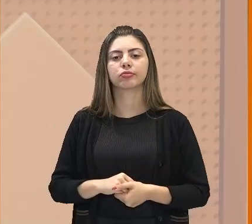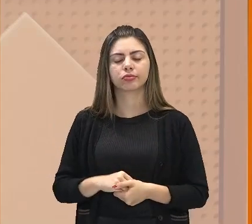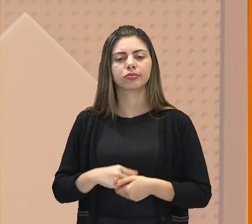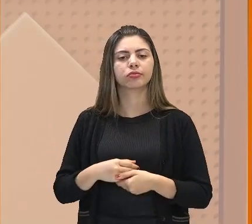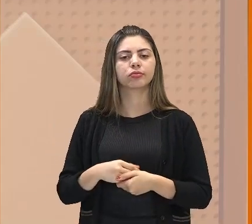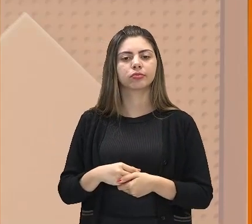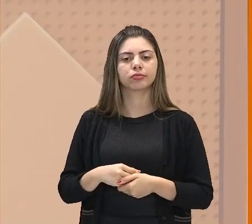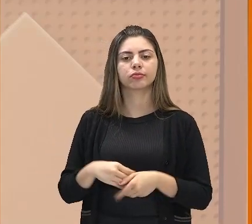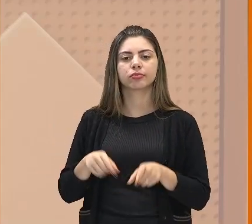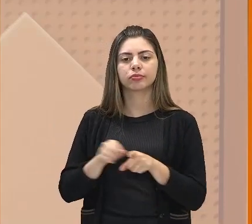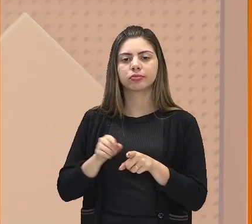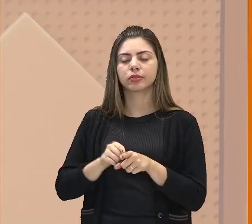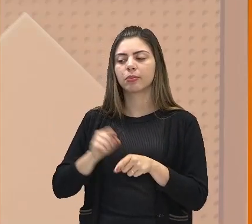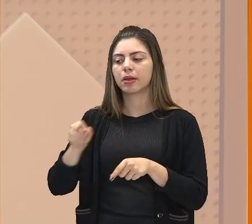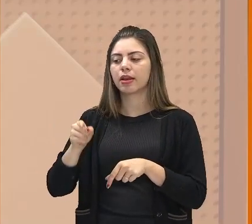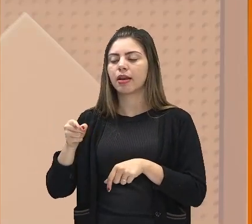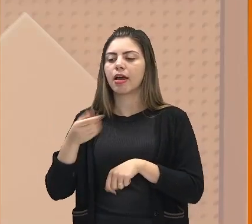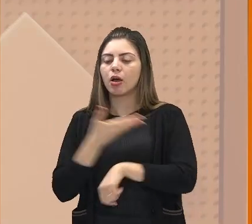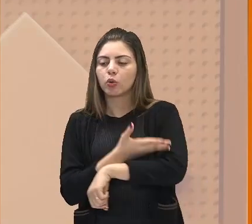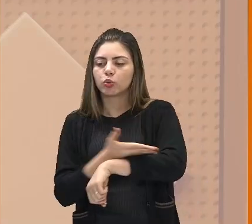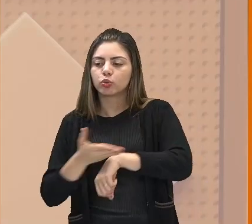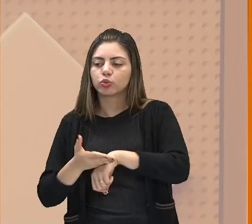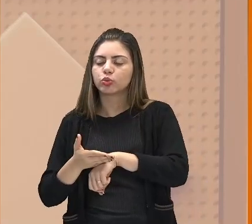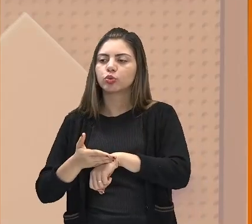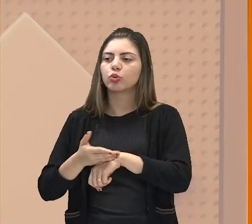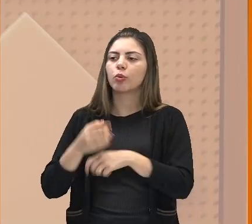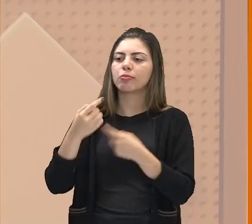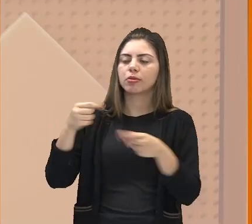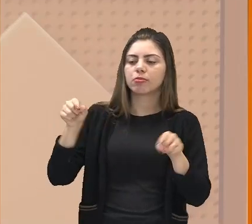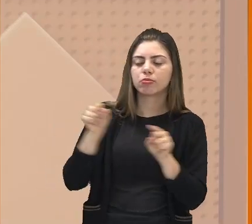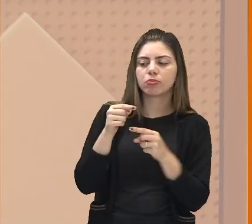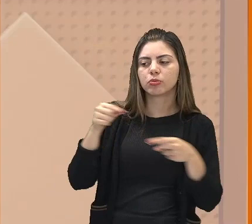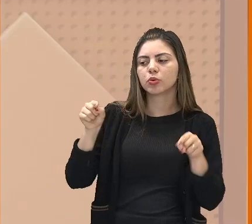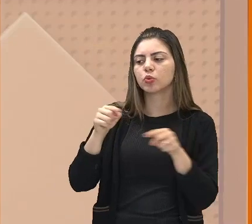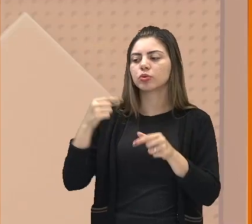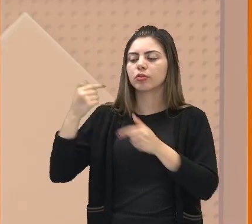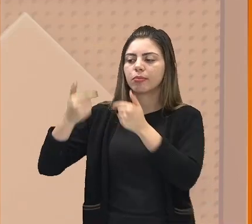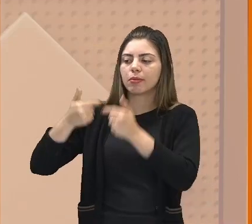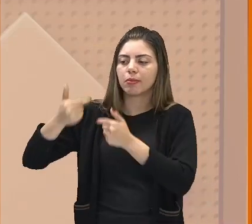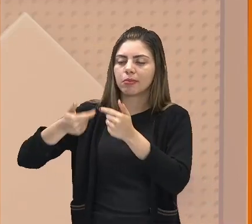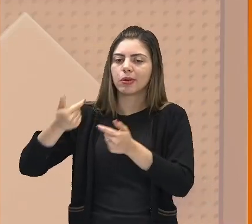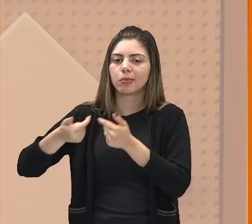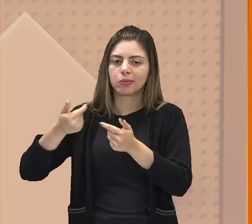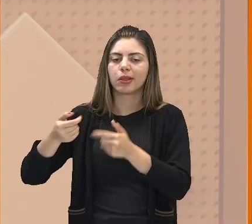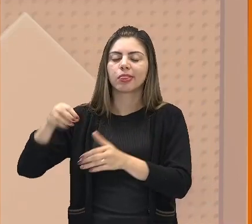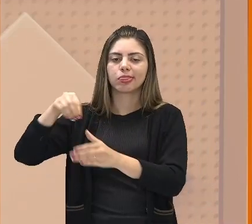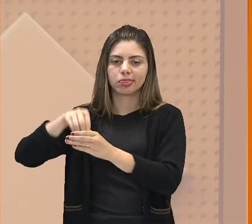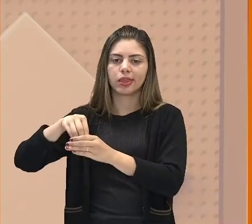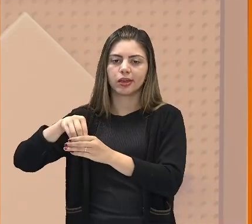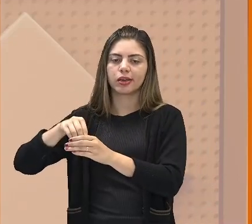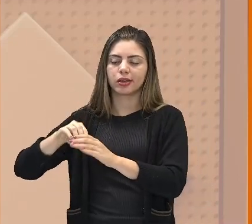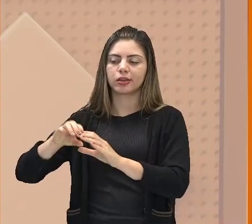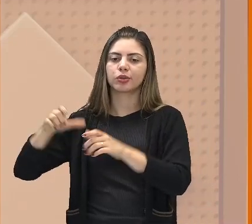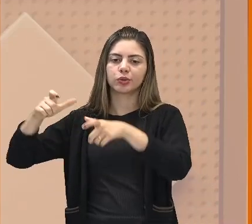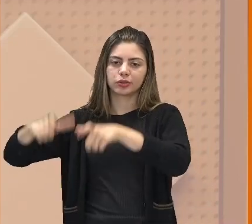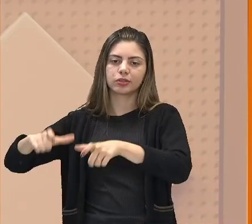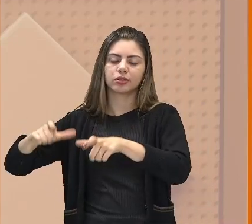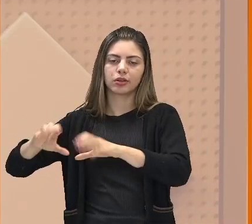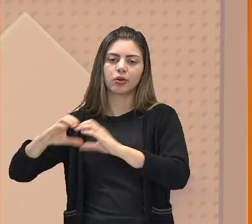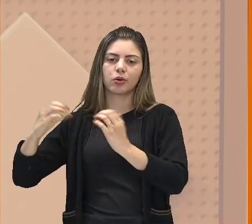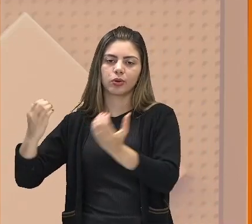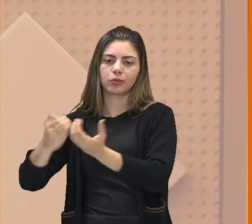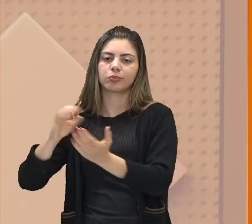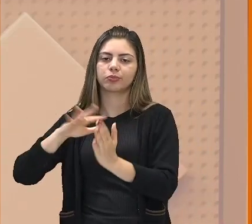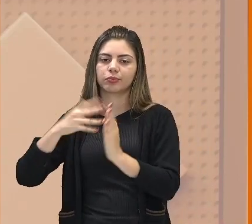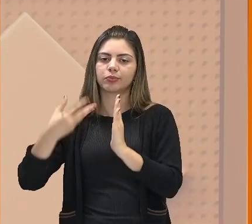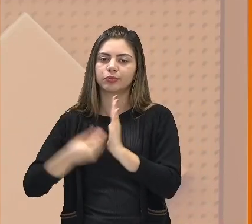da tradição, da cultura, da música. Então, tudo isso vai ser transmitido dentro dessas comunidades